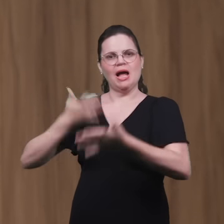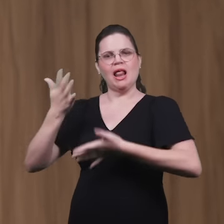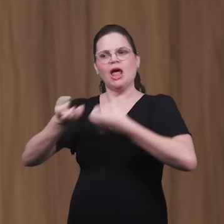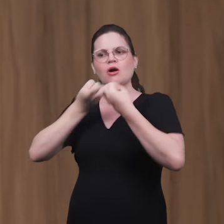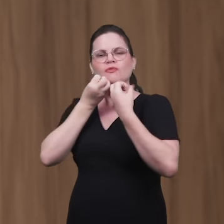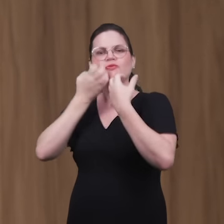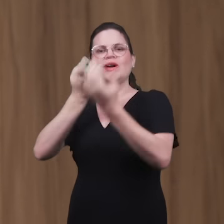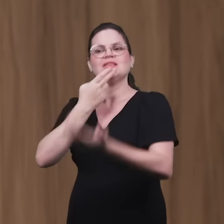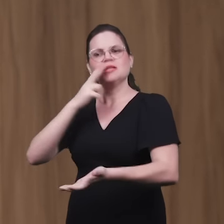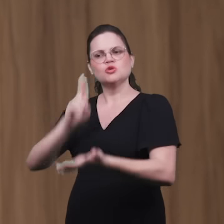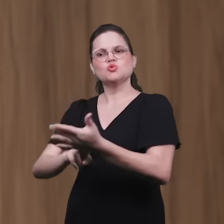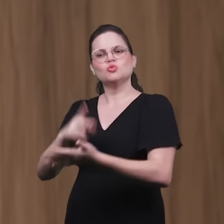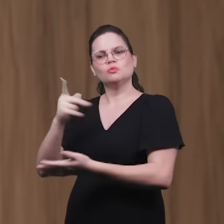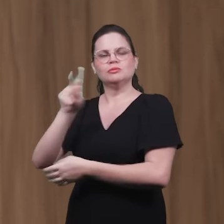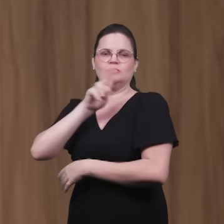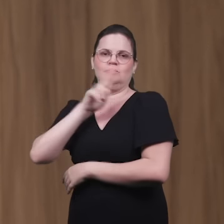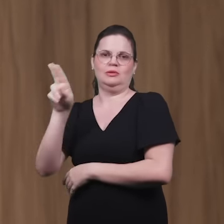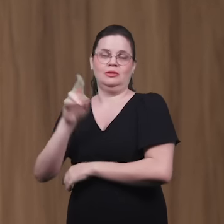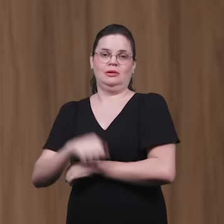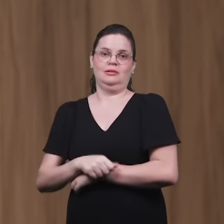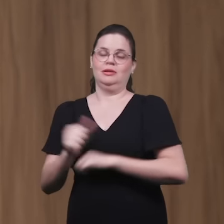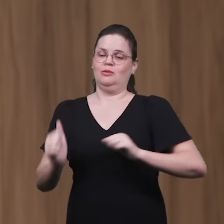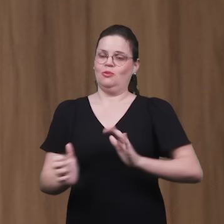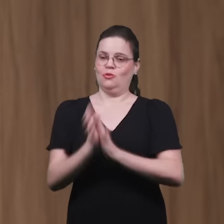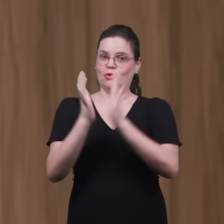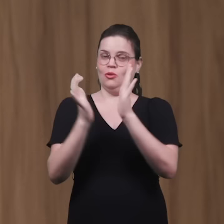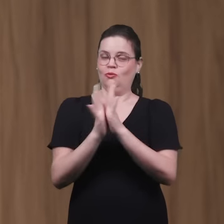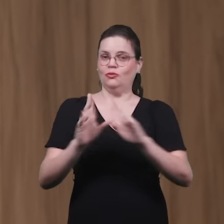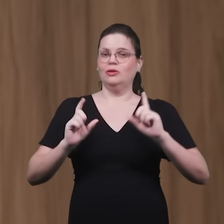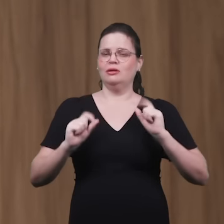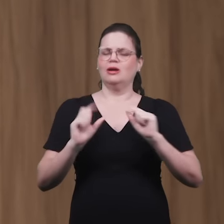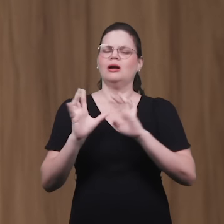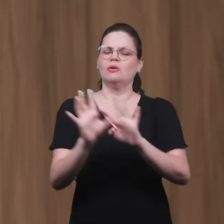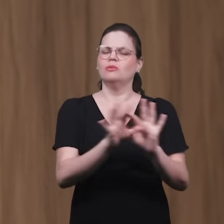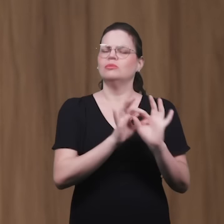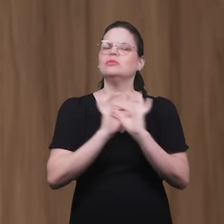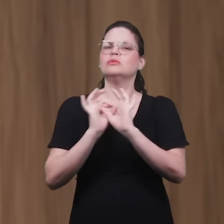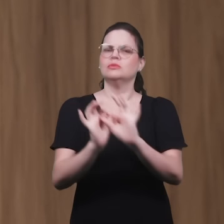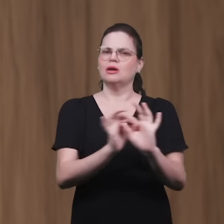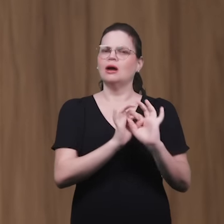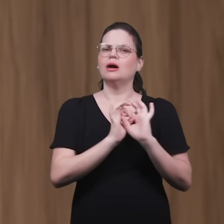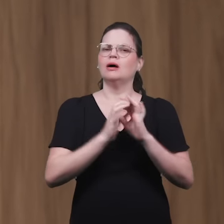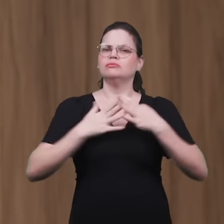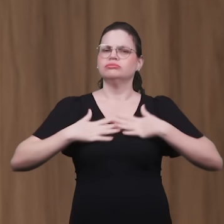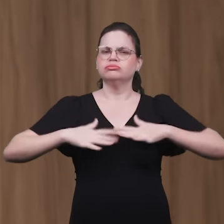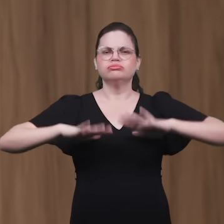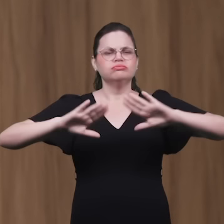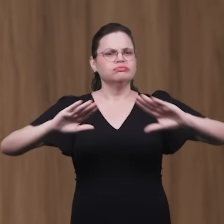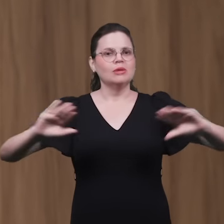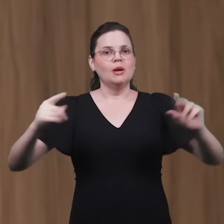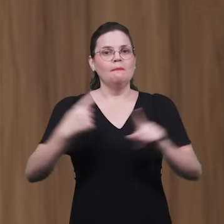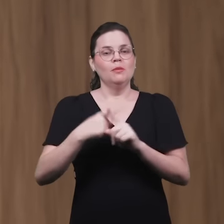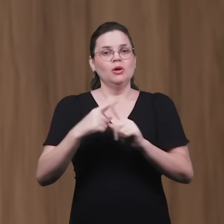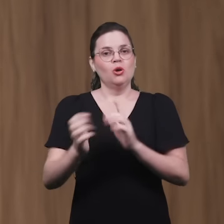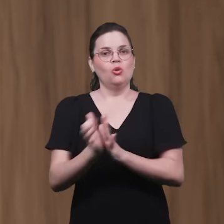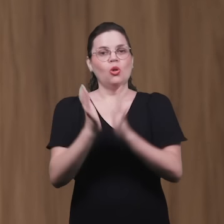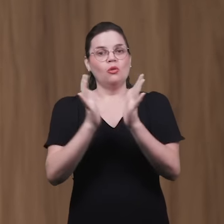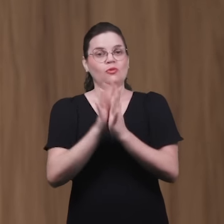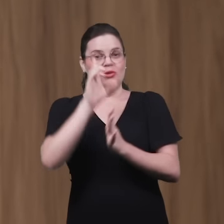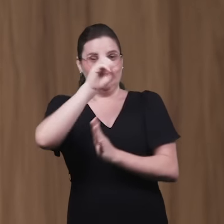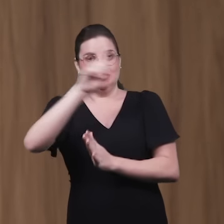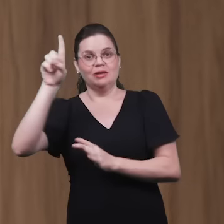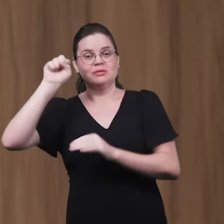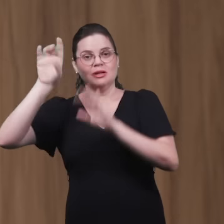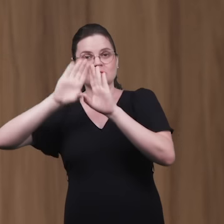é um momento, portanto, muito solene e de muita comunhão, porque o melhor louvor que Deus aceita é esse, é o